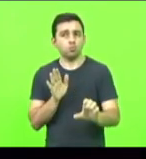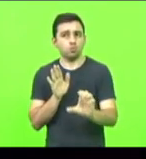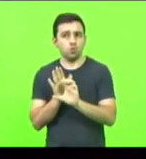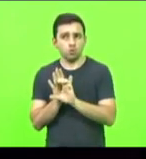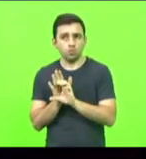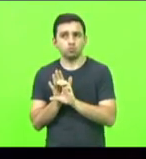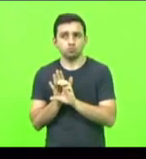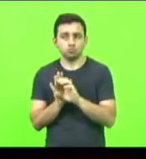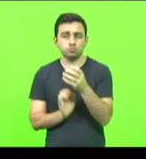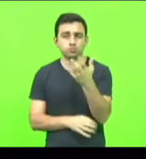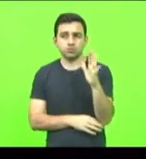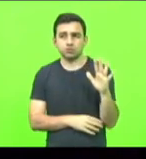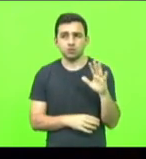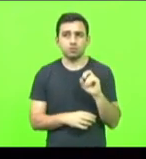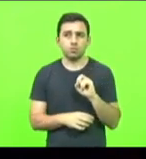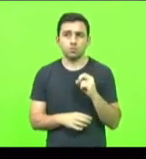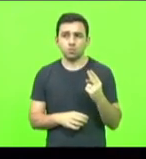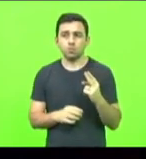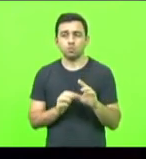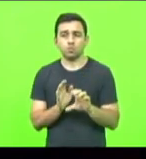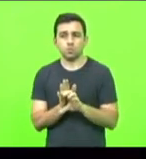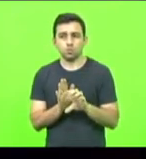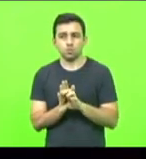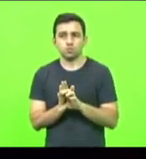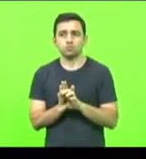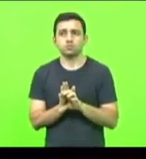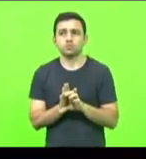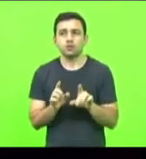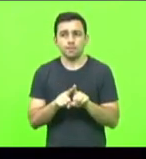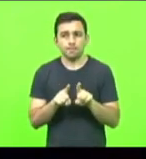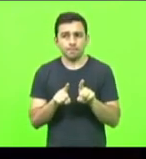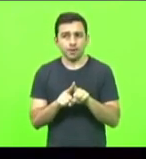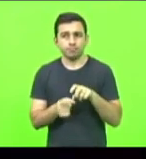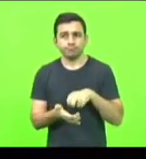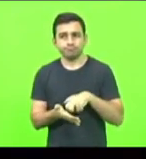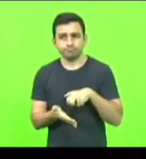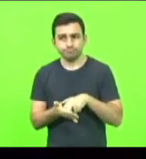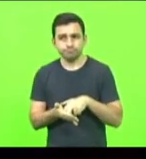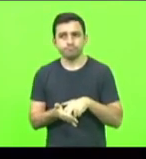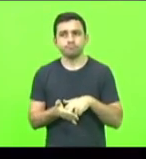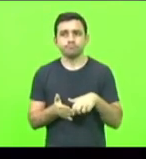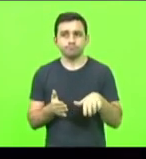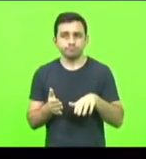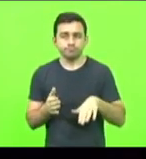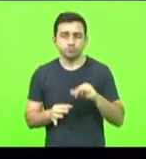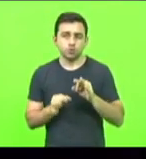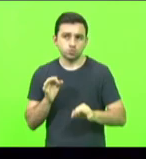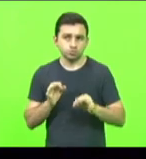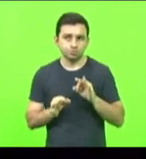Ambiental quanto no Código Penal, se houver, por exemplo,